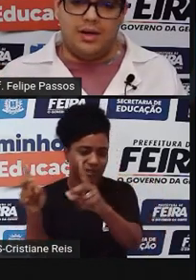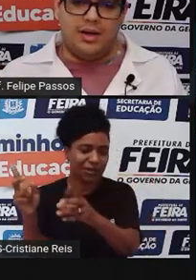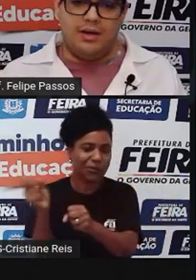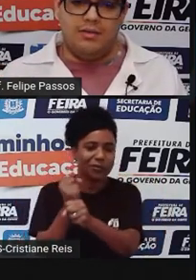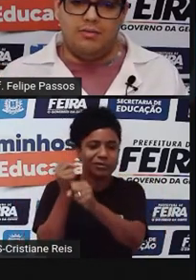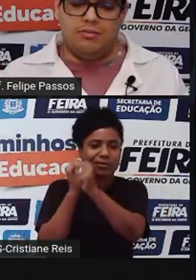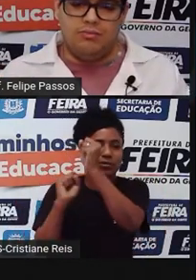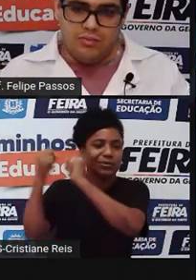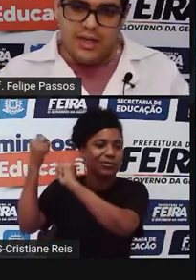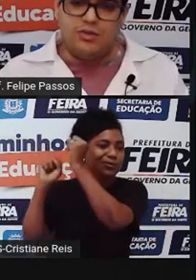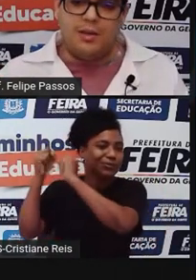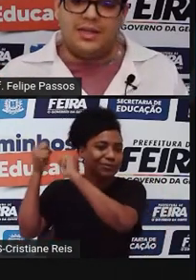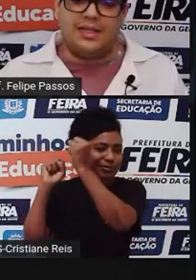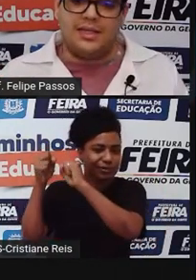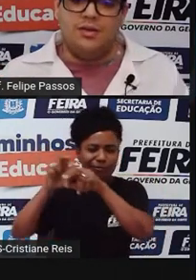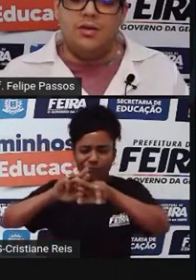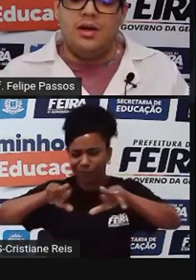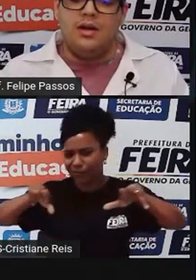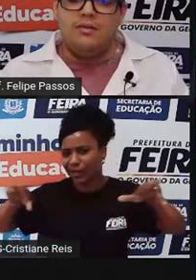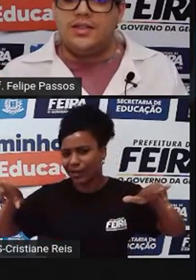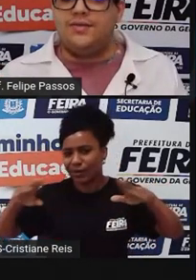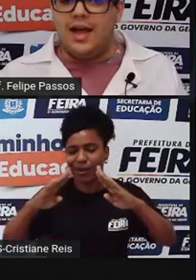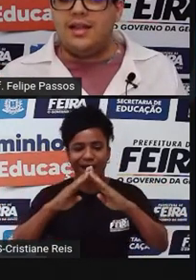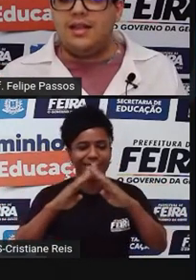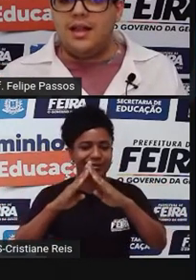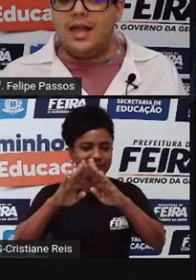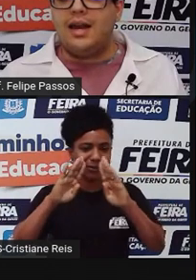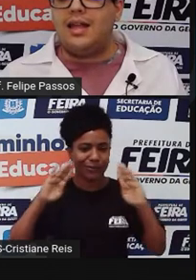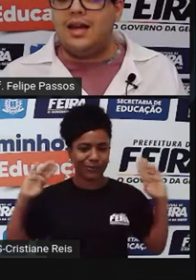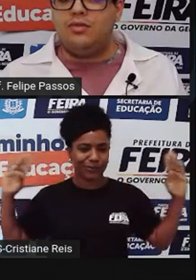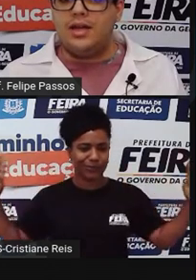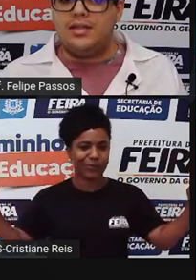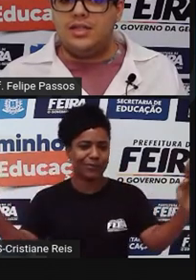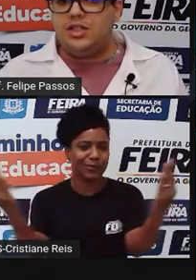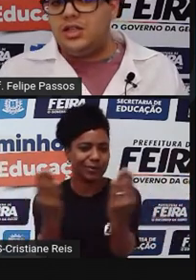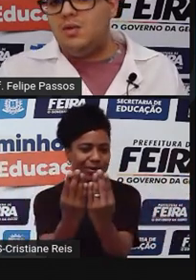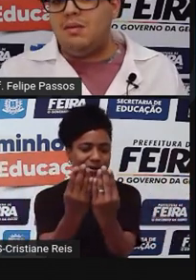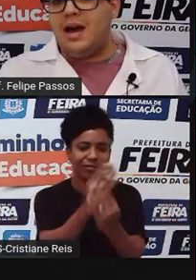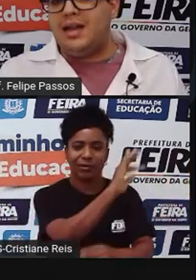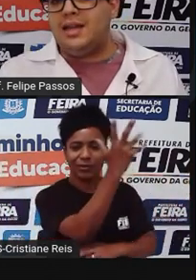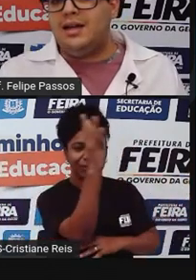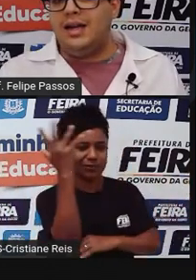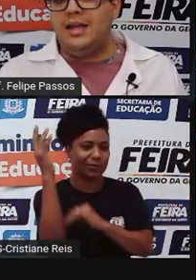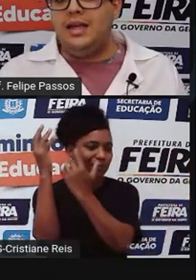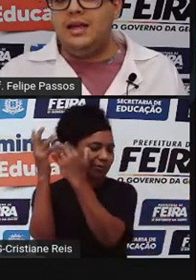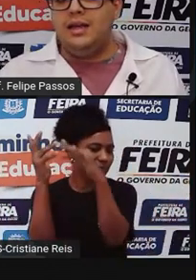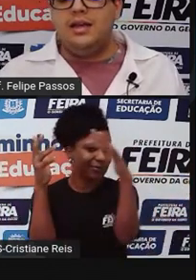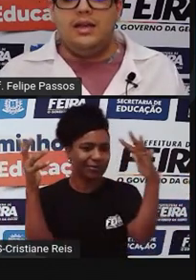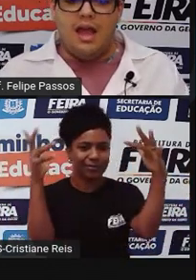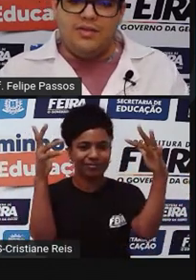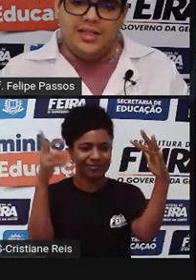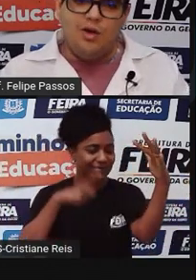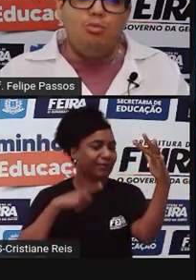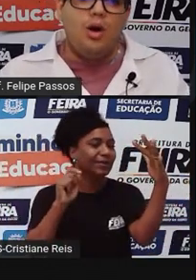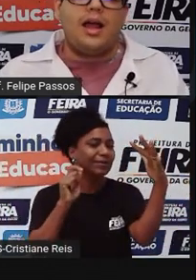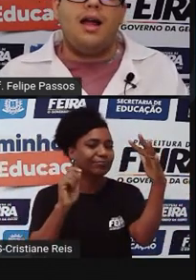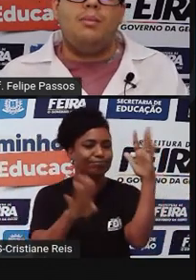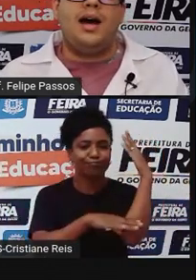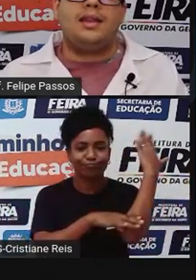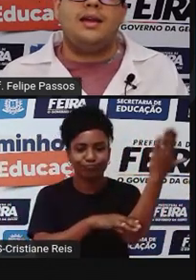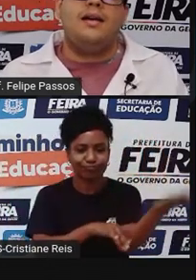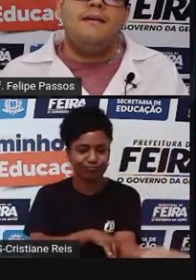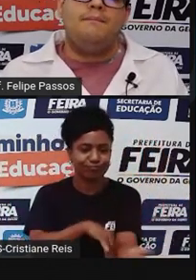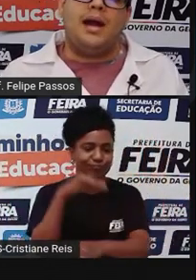uma centro de habitação você vai degradar a natureza existia uma mata ali e aí você